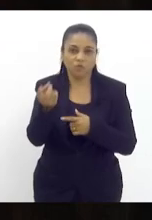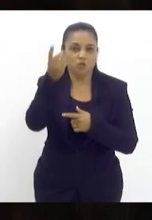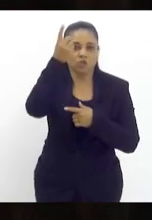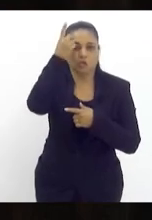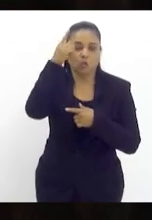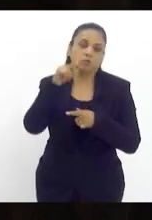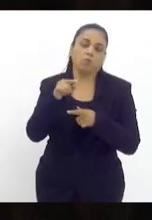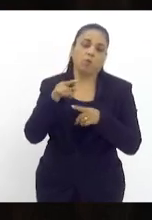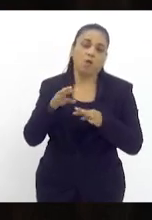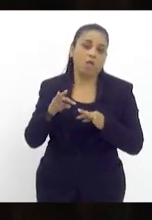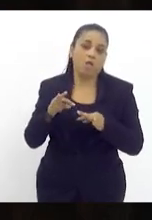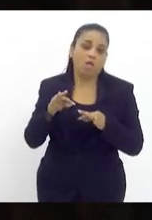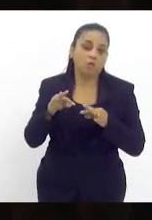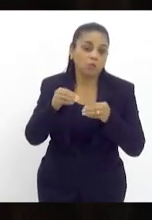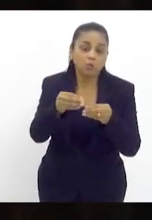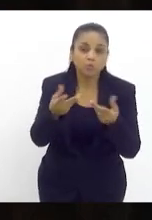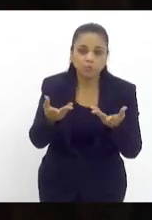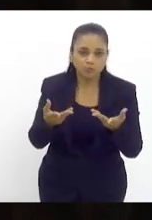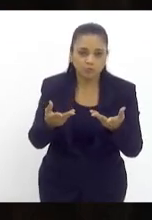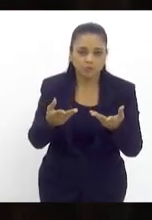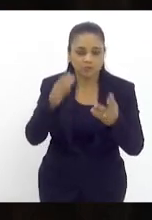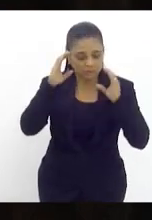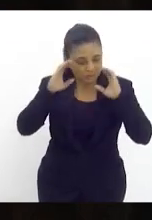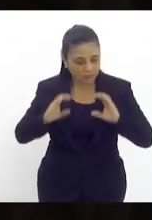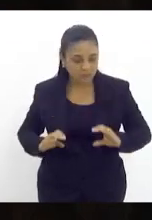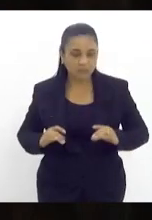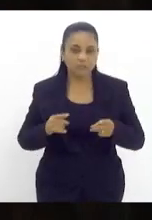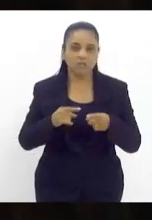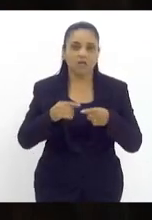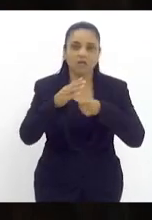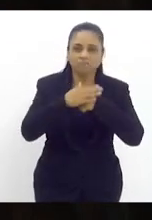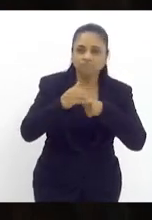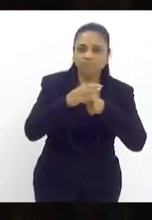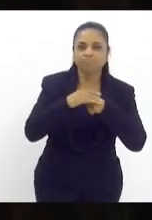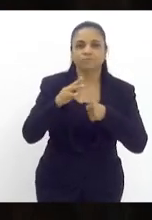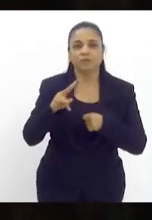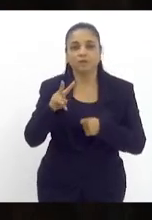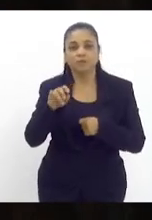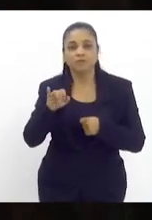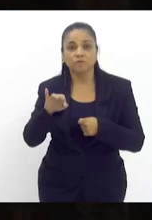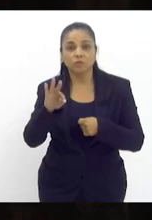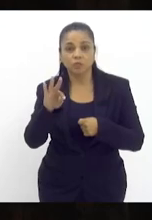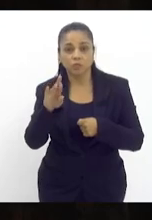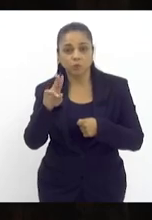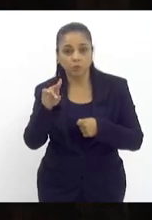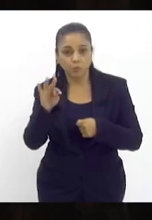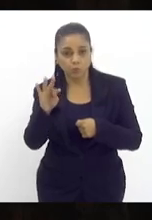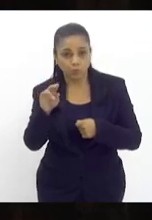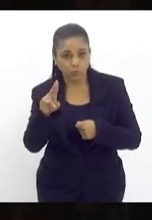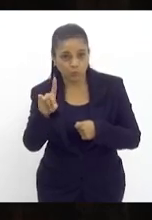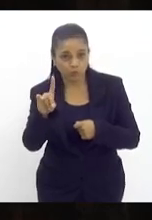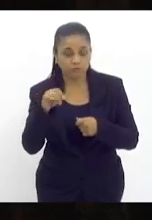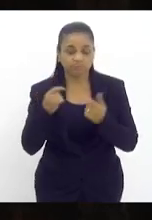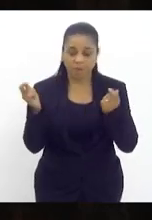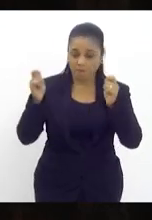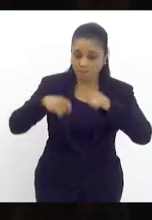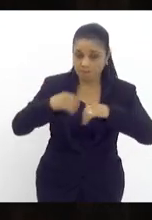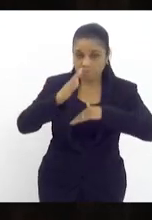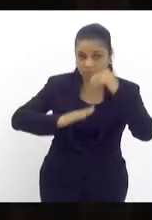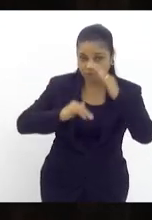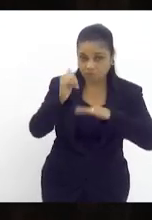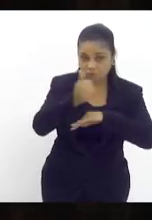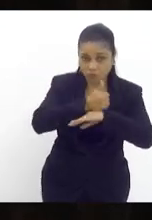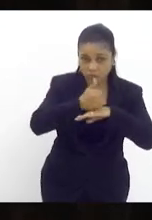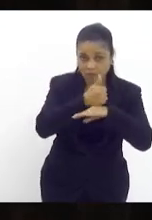é uma completude. Esse sentido de cidadania e educação, a delicadeza, as virtudes, né? a competência profissional. Isso não